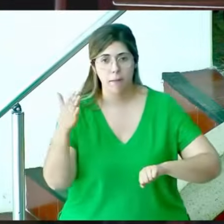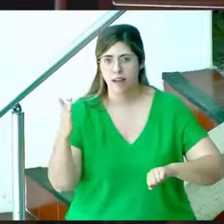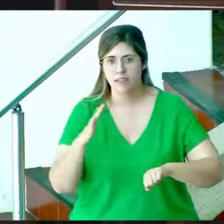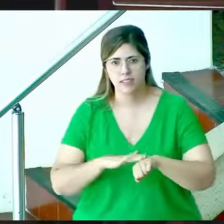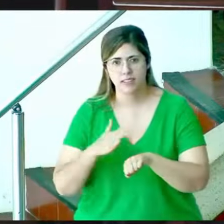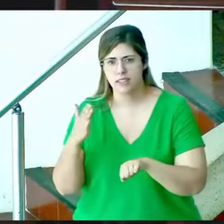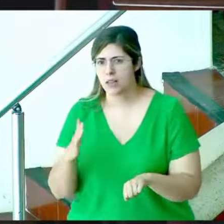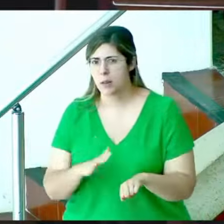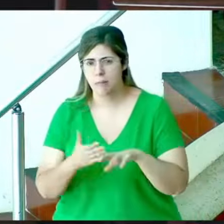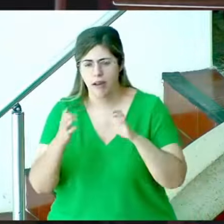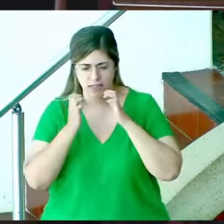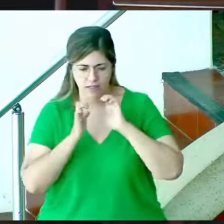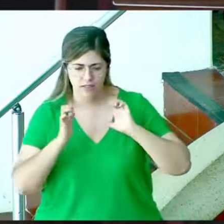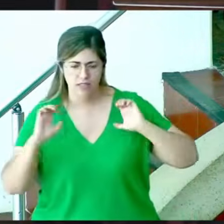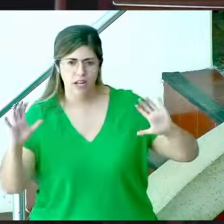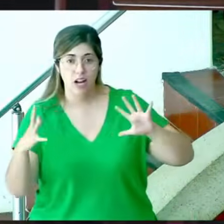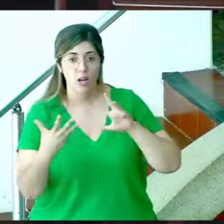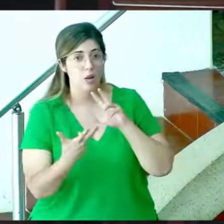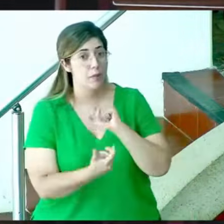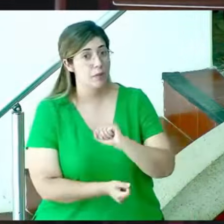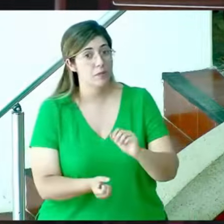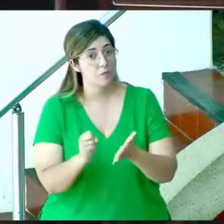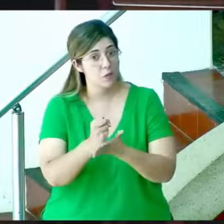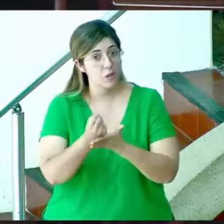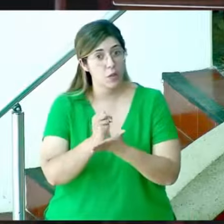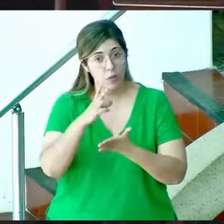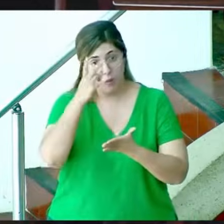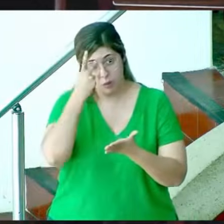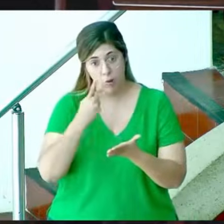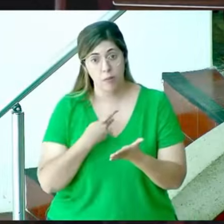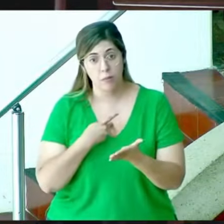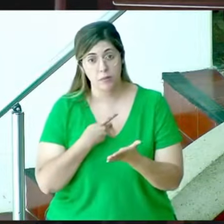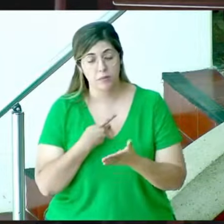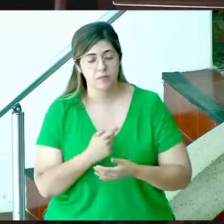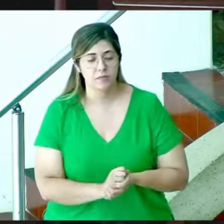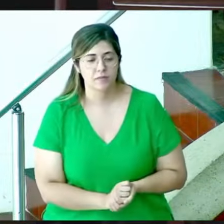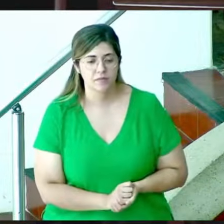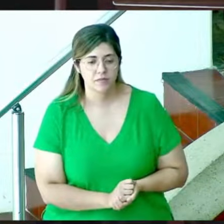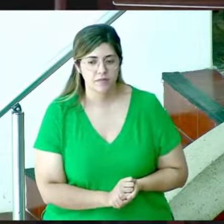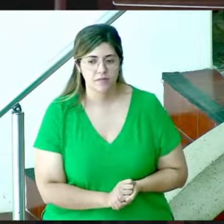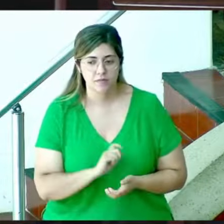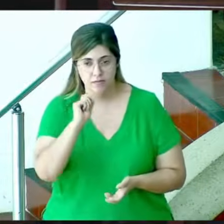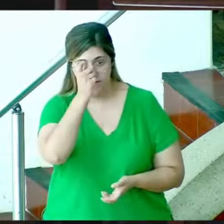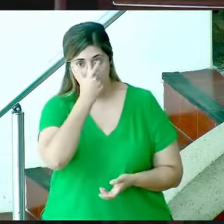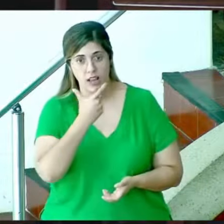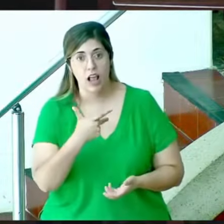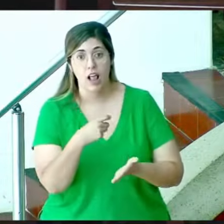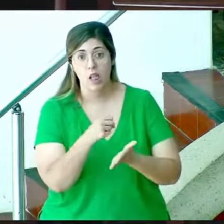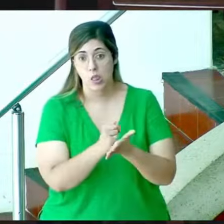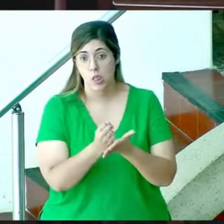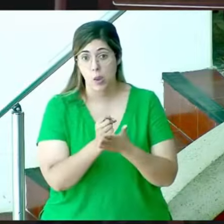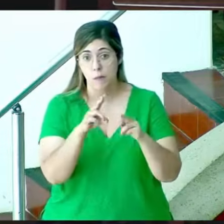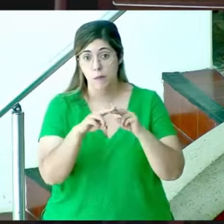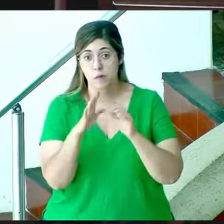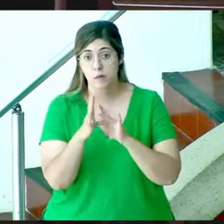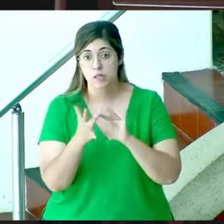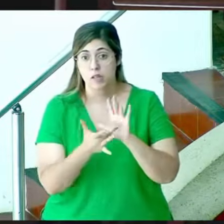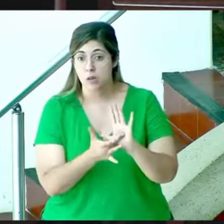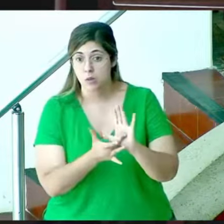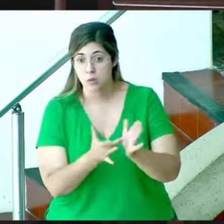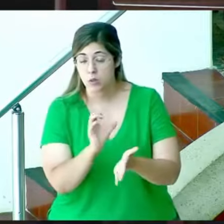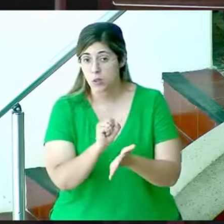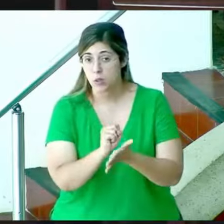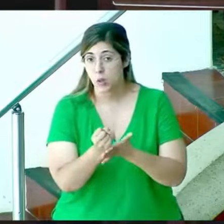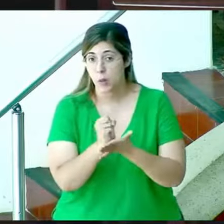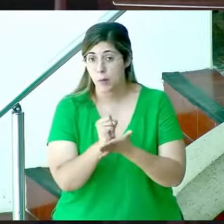o evangelho no mundo. É graças à sobriedade. Então a sobriedade é muito presente. Ser sóbrio é uma